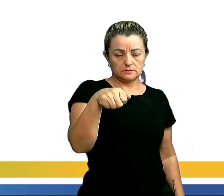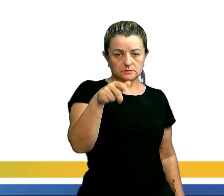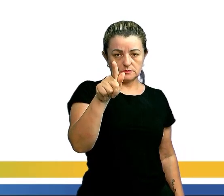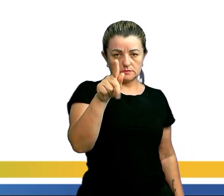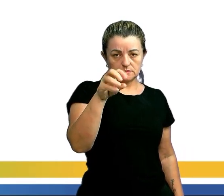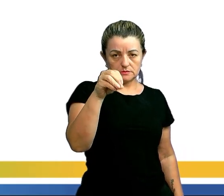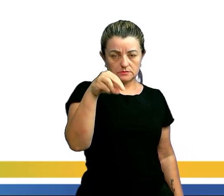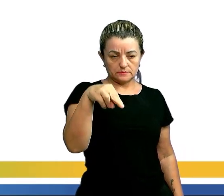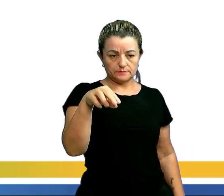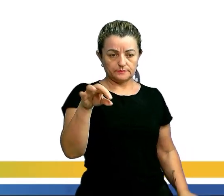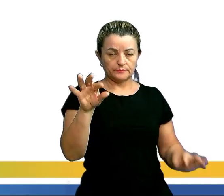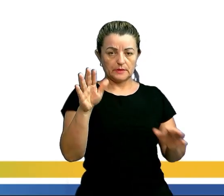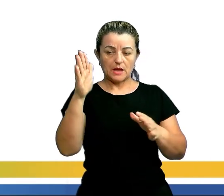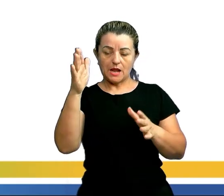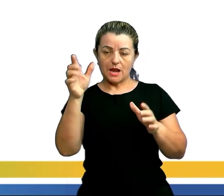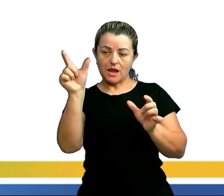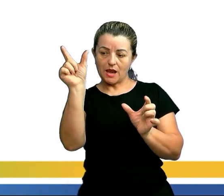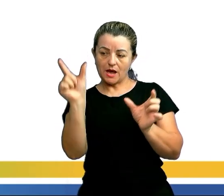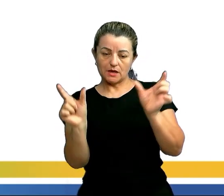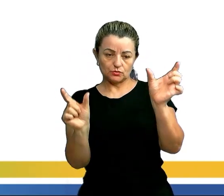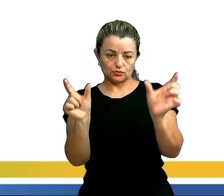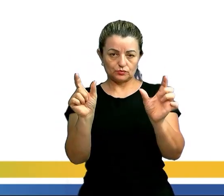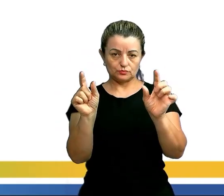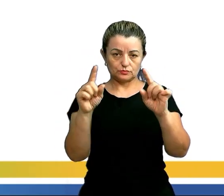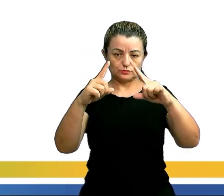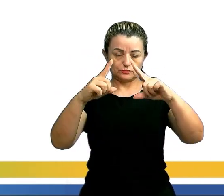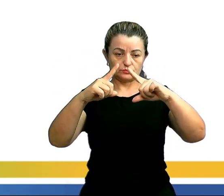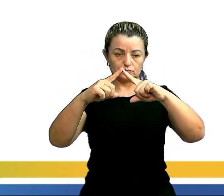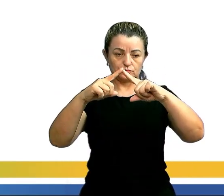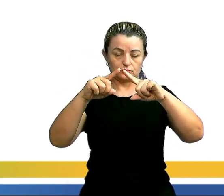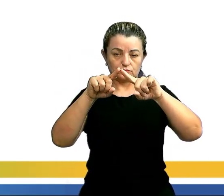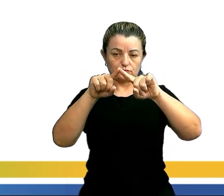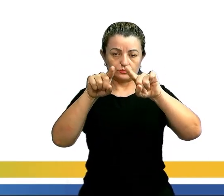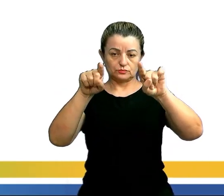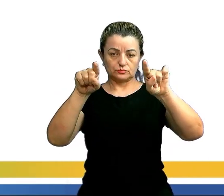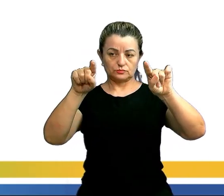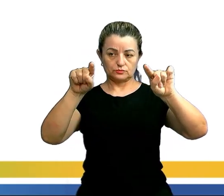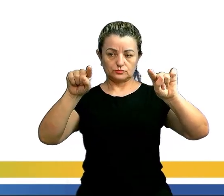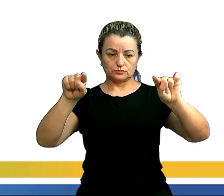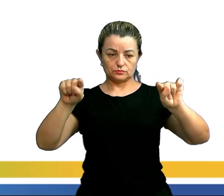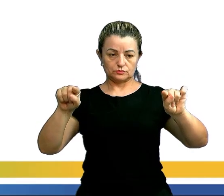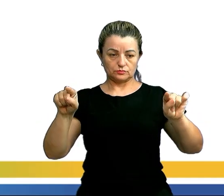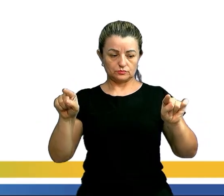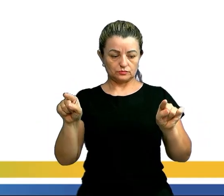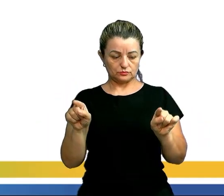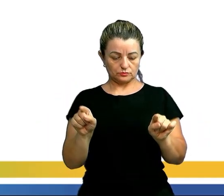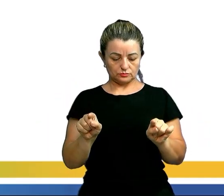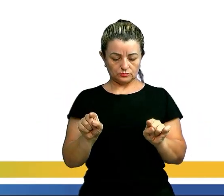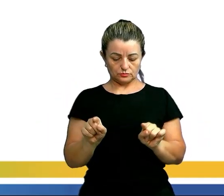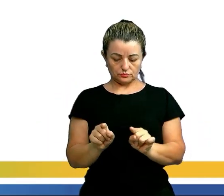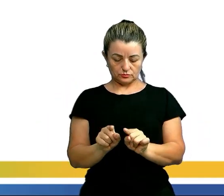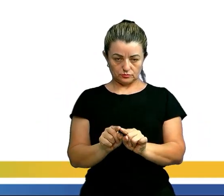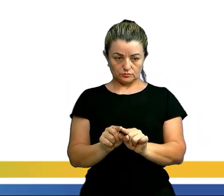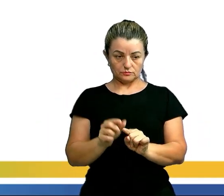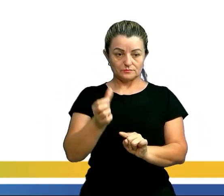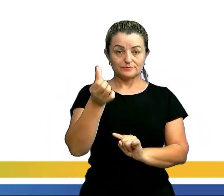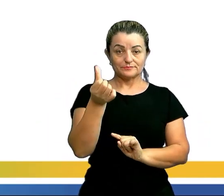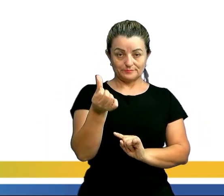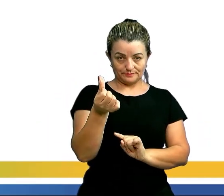tá? Se a área do círculo, o círculo está aqui dentro, ó. Inscrito no hexágono é